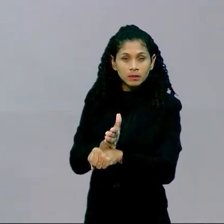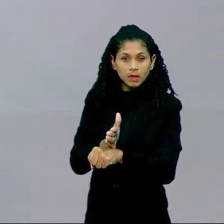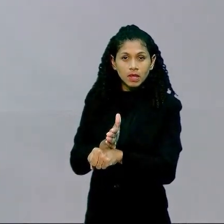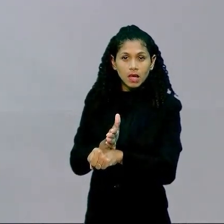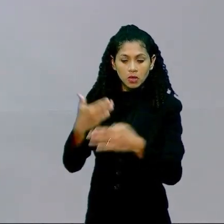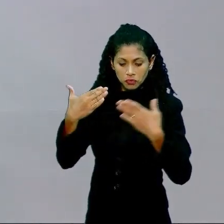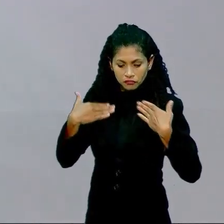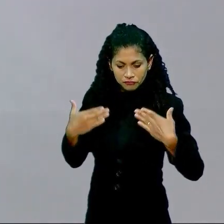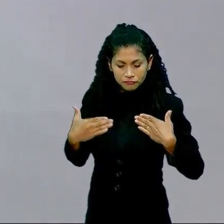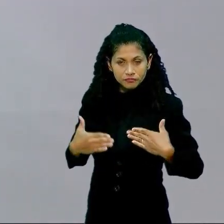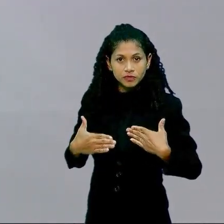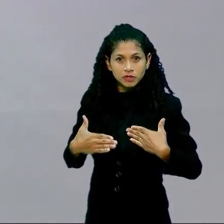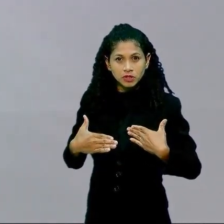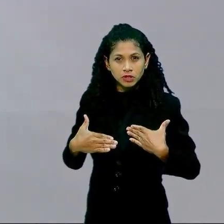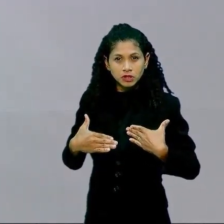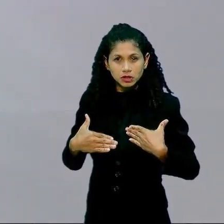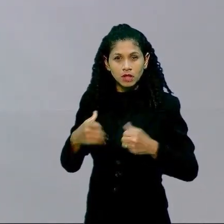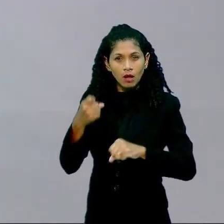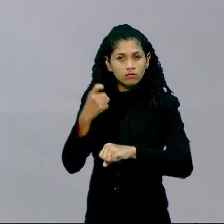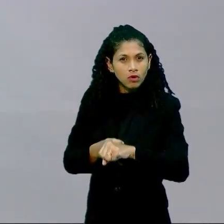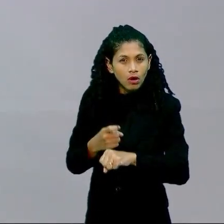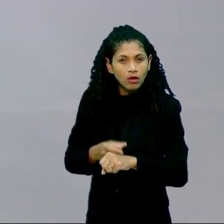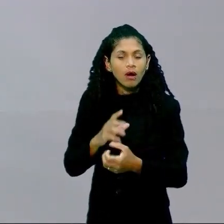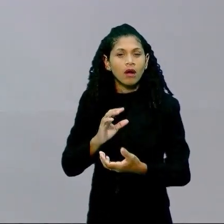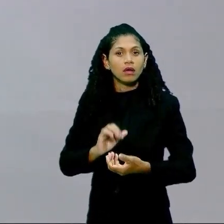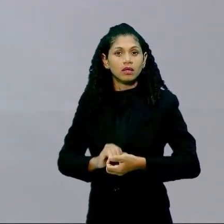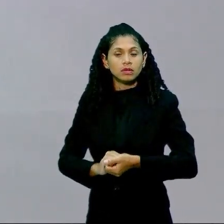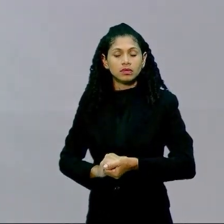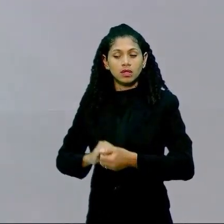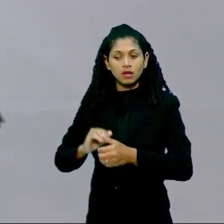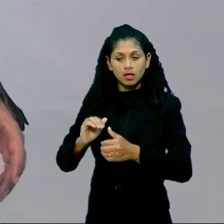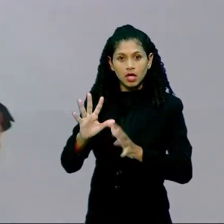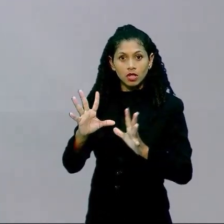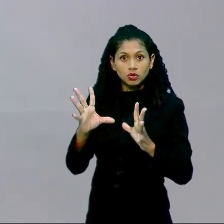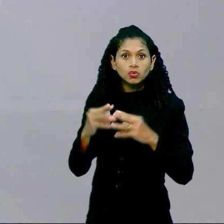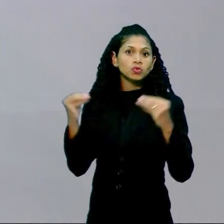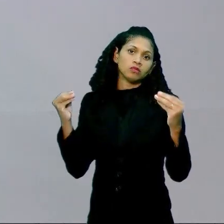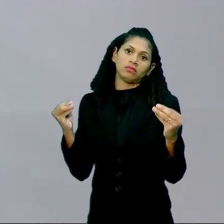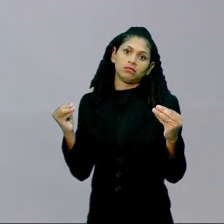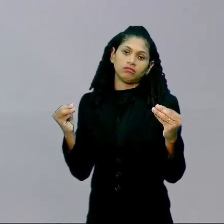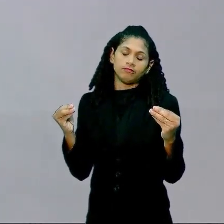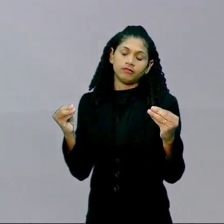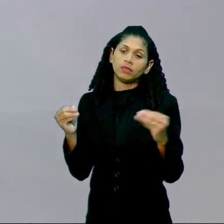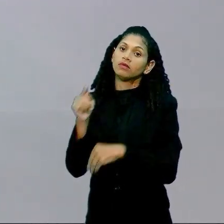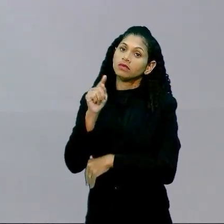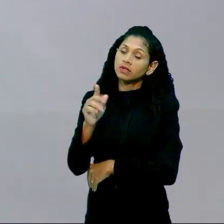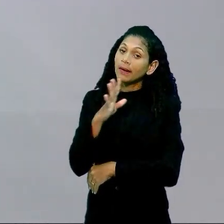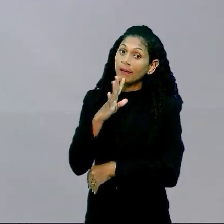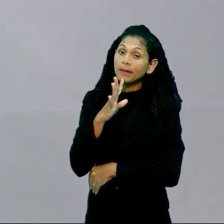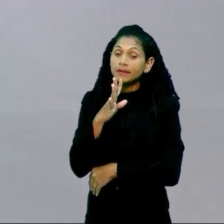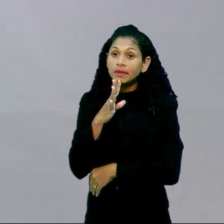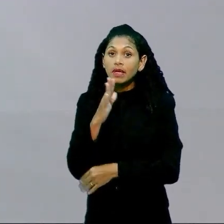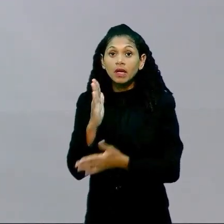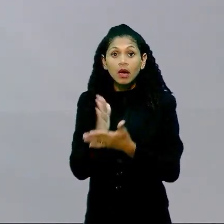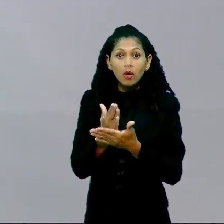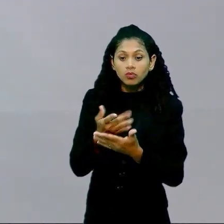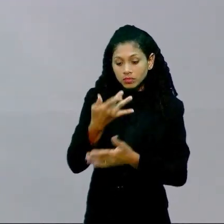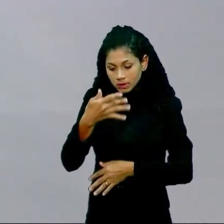físicas, reais, concretas, estão sumindo. Provavelmente você ainda conhece alguém que ainda está brincando ali de boneca, de